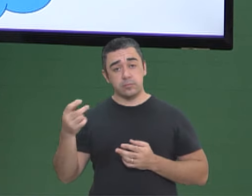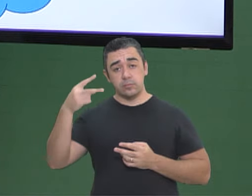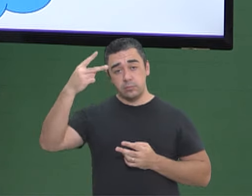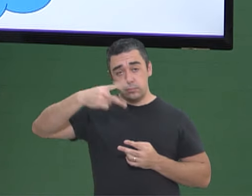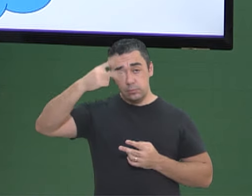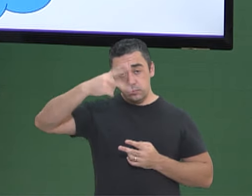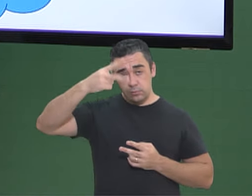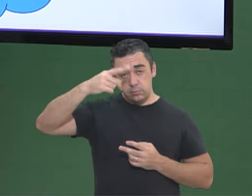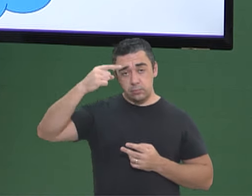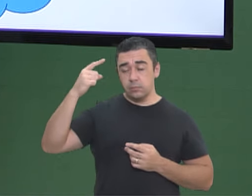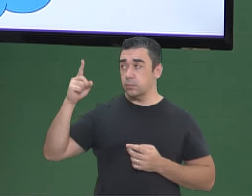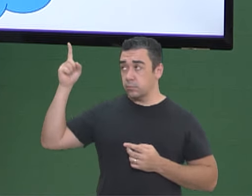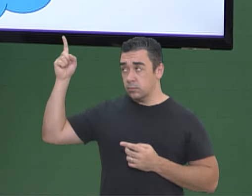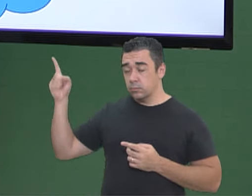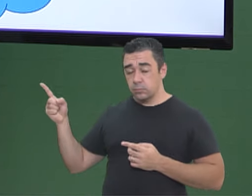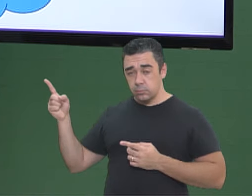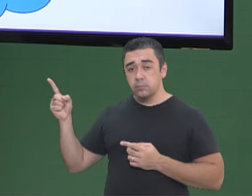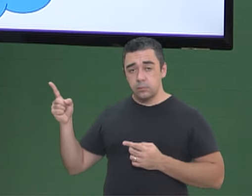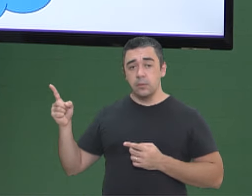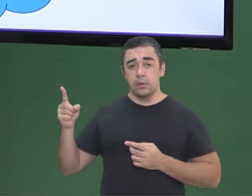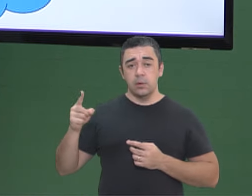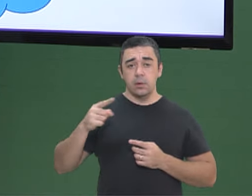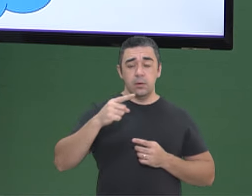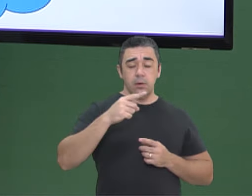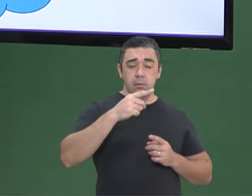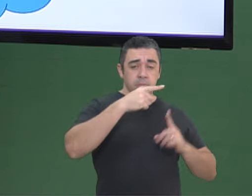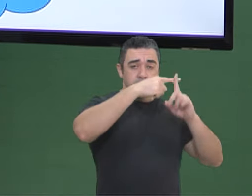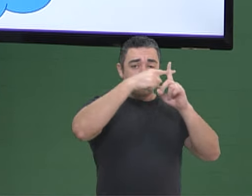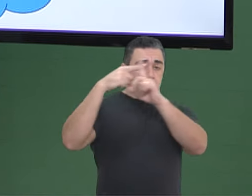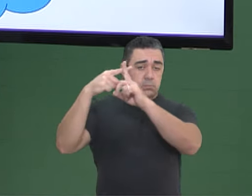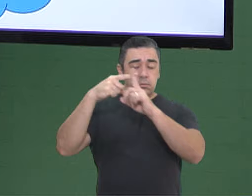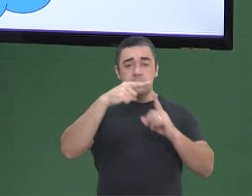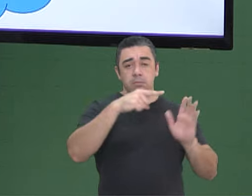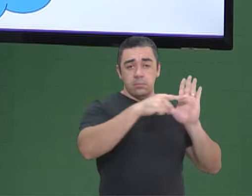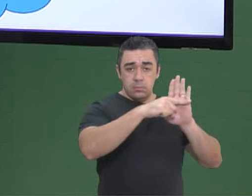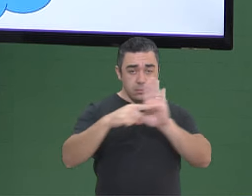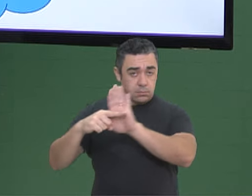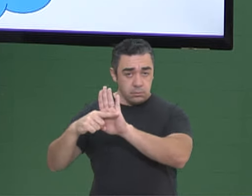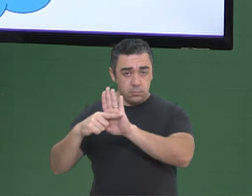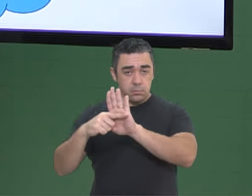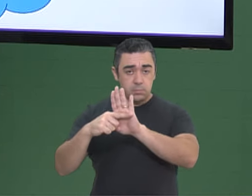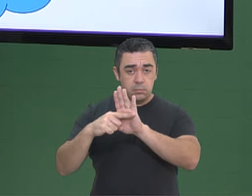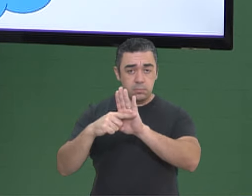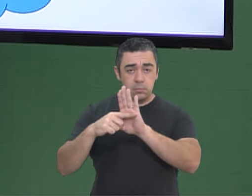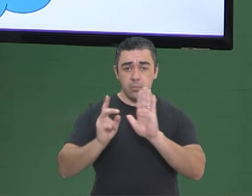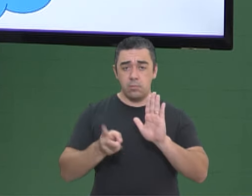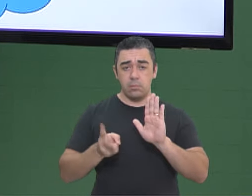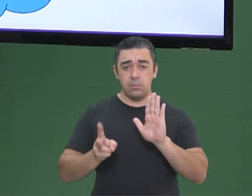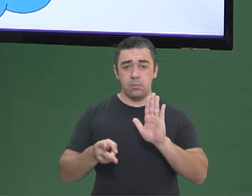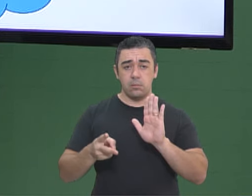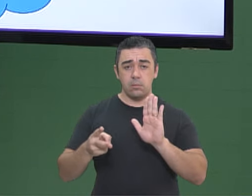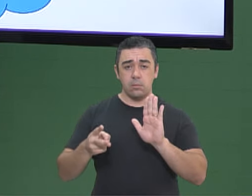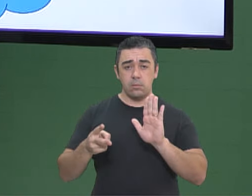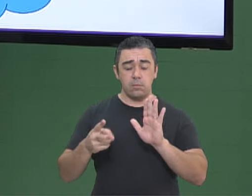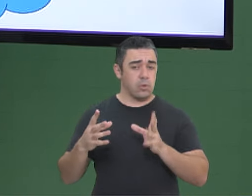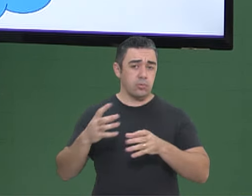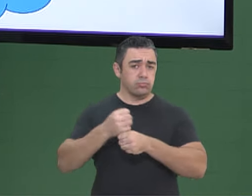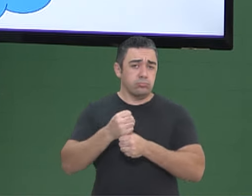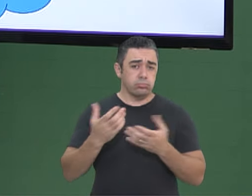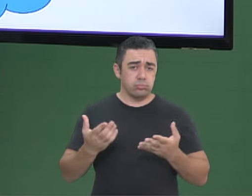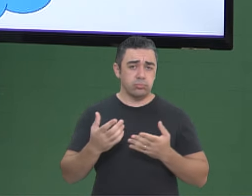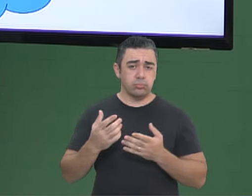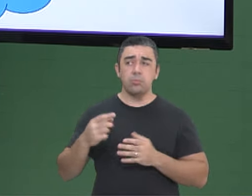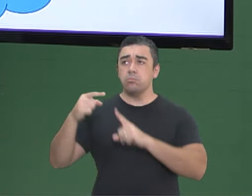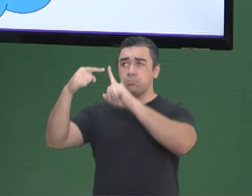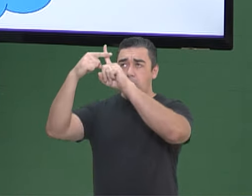Se eu pensar 6 menos 2, né, em módulo, eu pegar lá 6 unidades e tirar 2 unidades, eu estou com 4